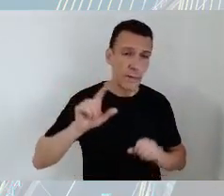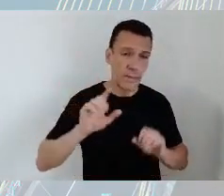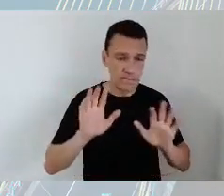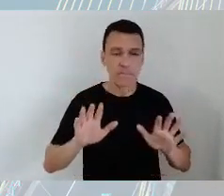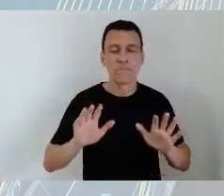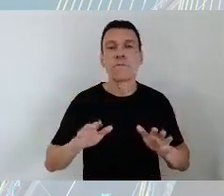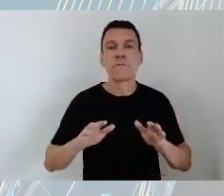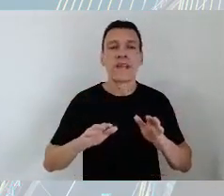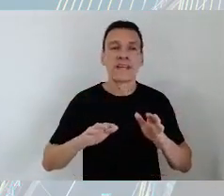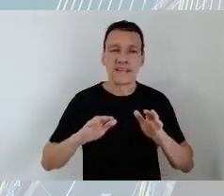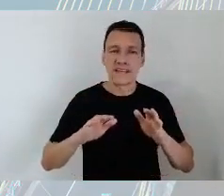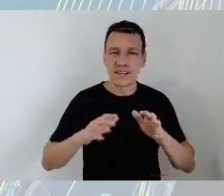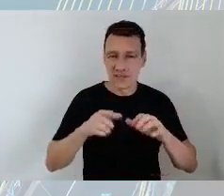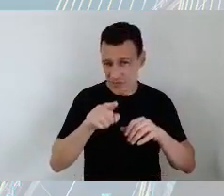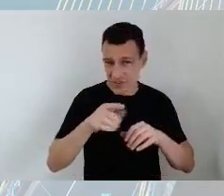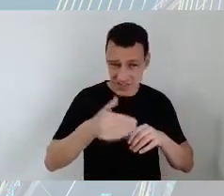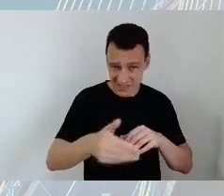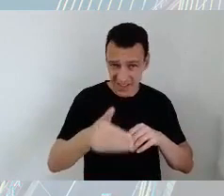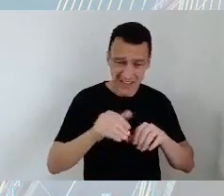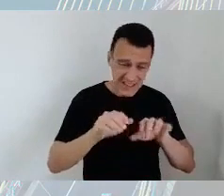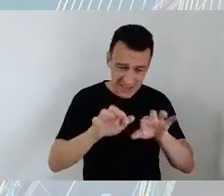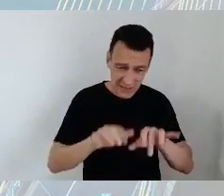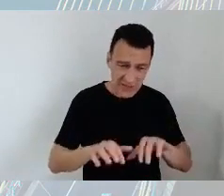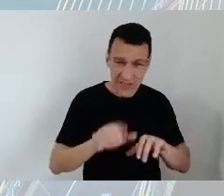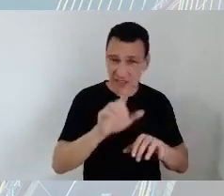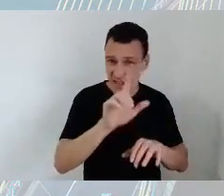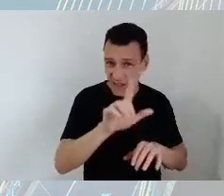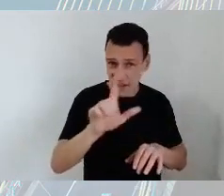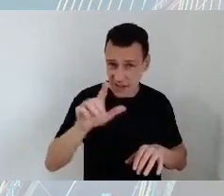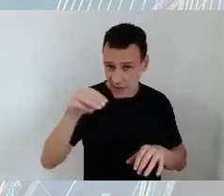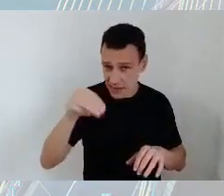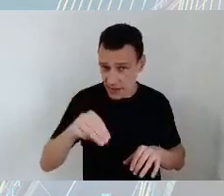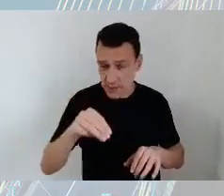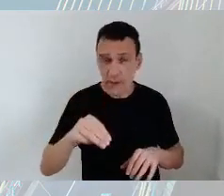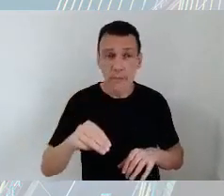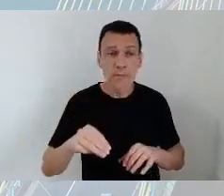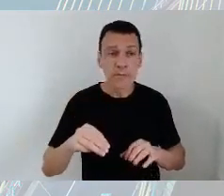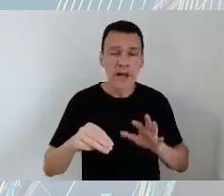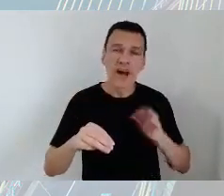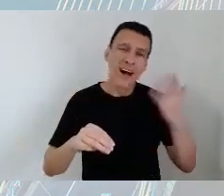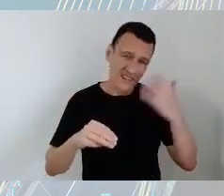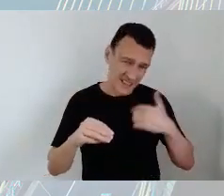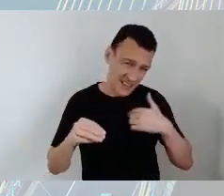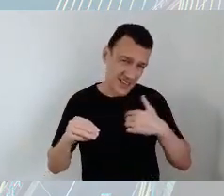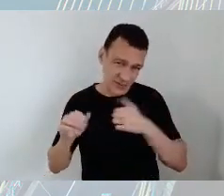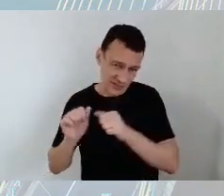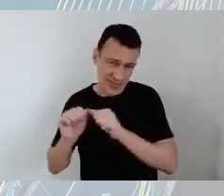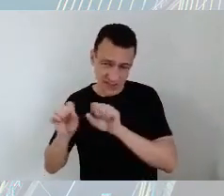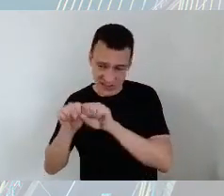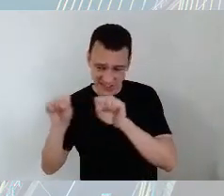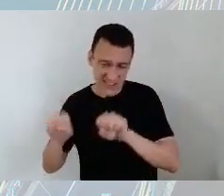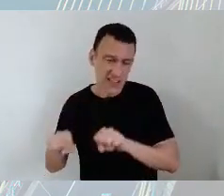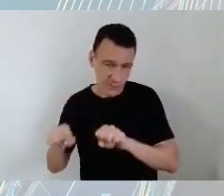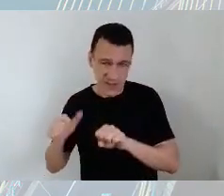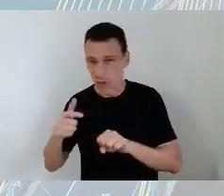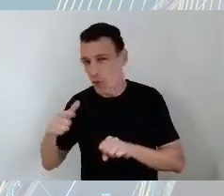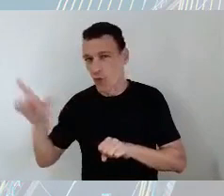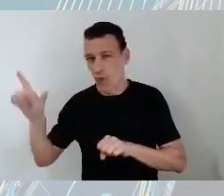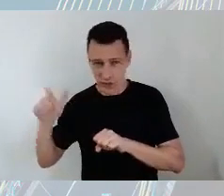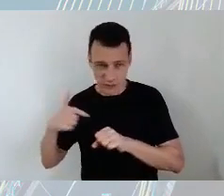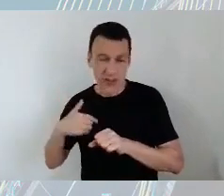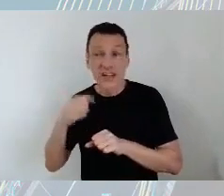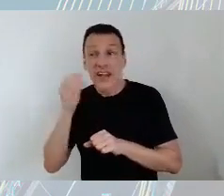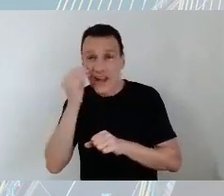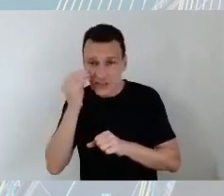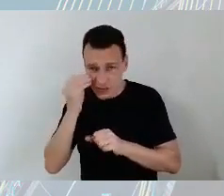LLM. Eu não estou mostrando aqui o system que eu montei para um chat de teste que eu tinha criado antes. Mas algumas das boas práticas